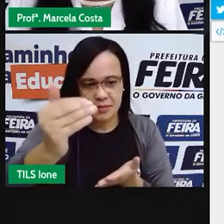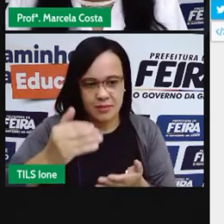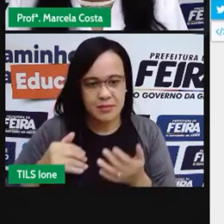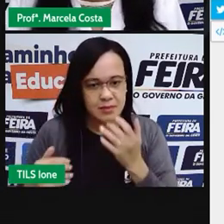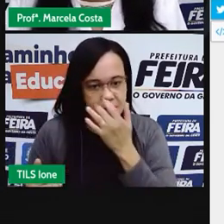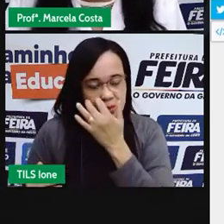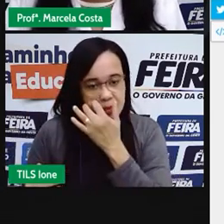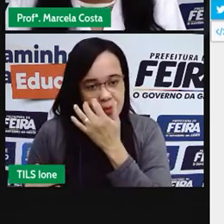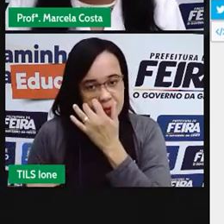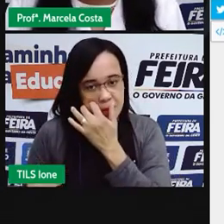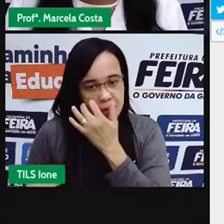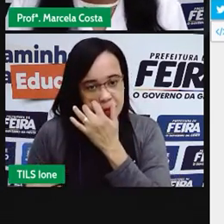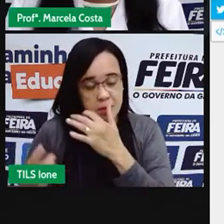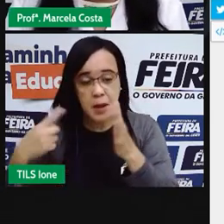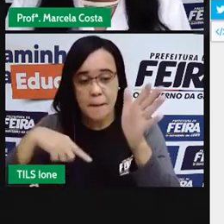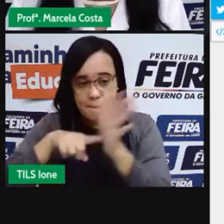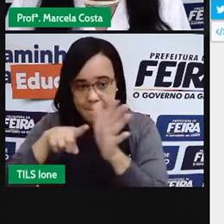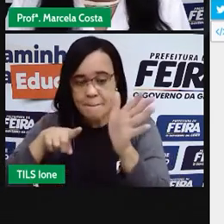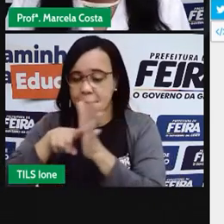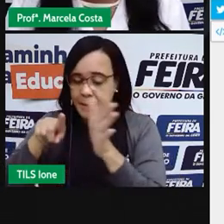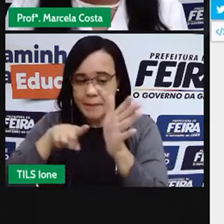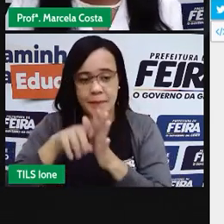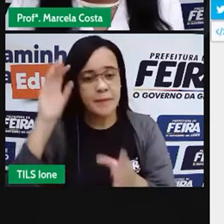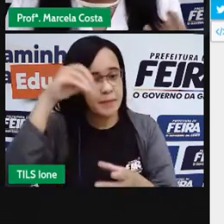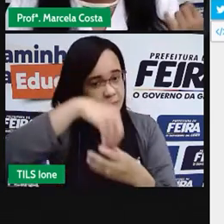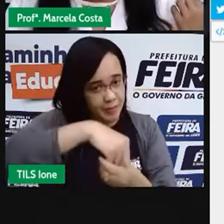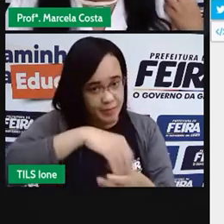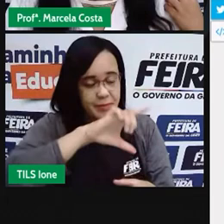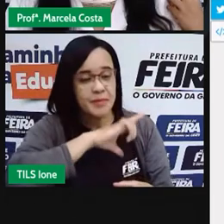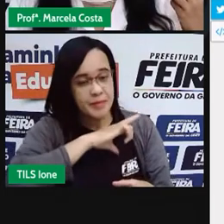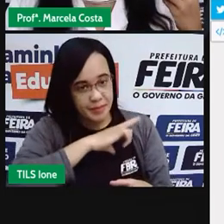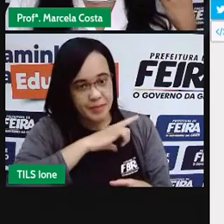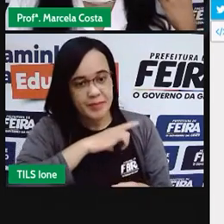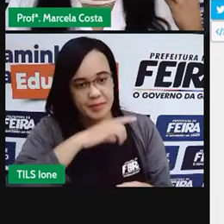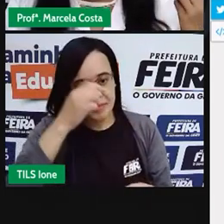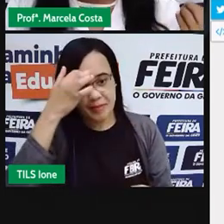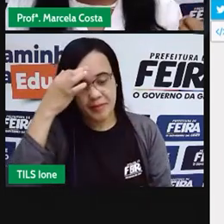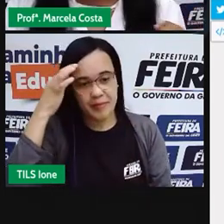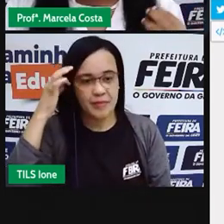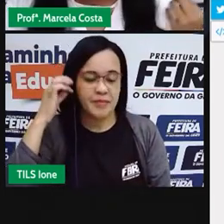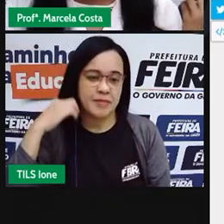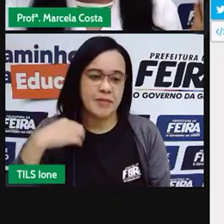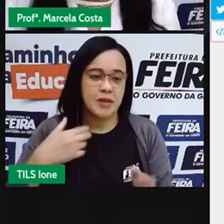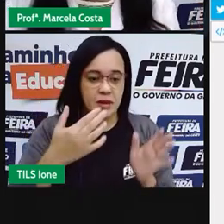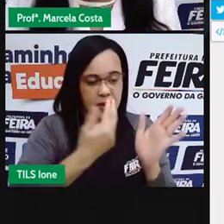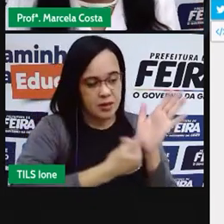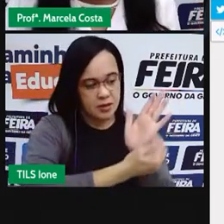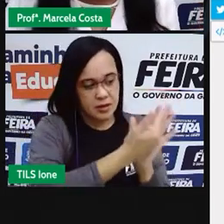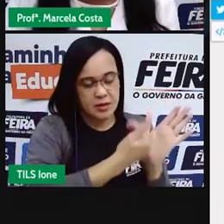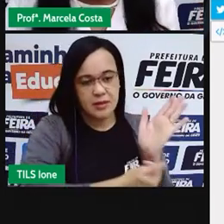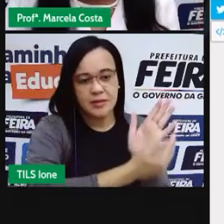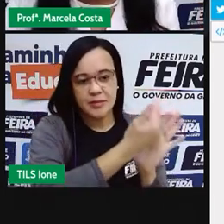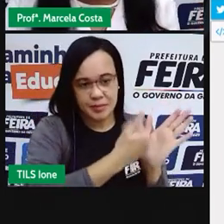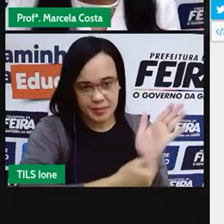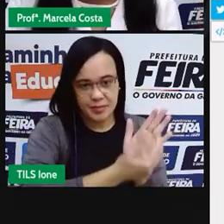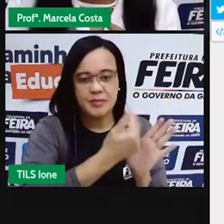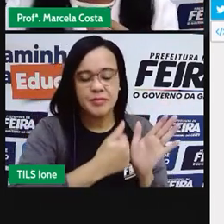Vai aparecer alguns perguntas com o desenho aí representando as